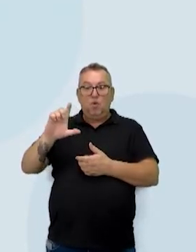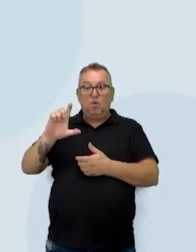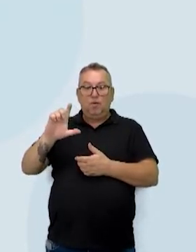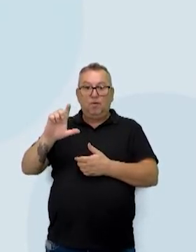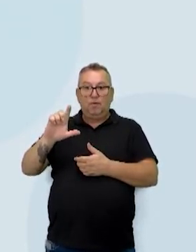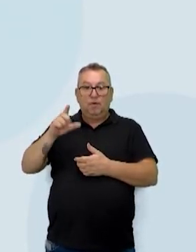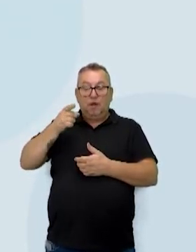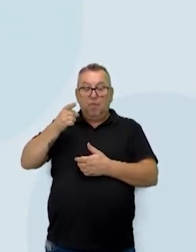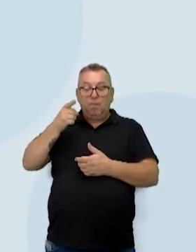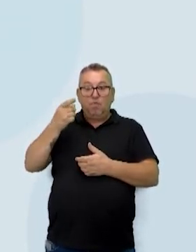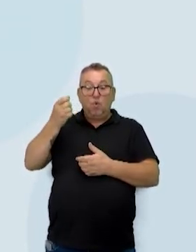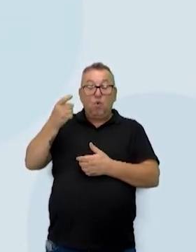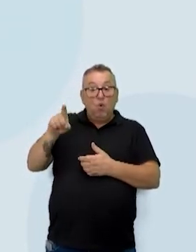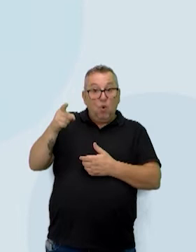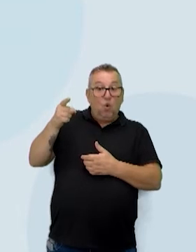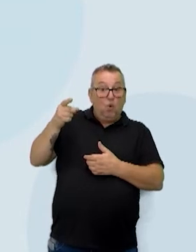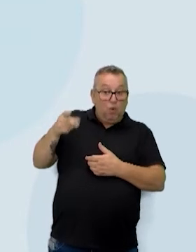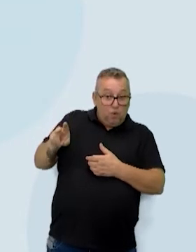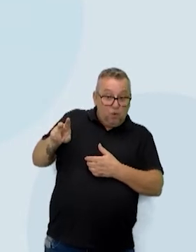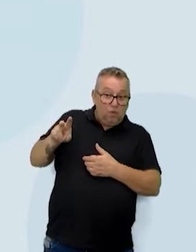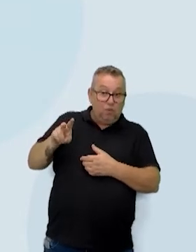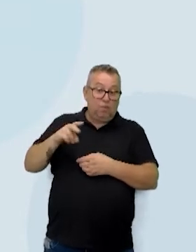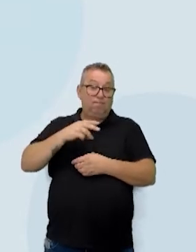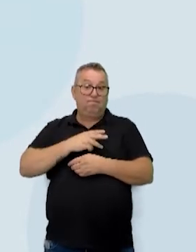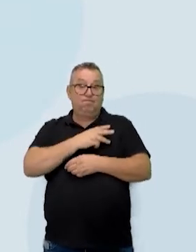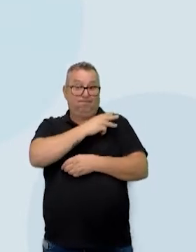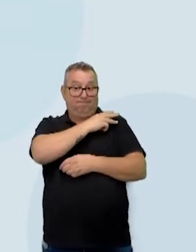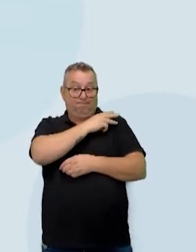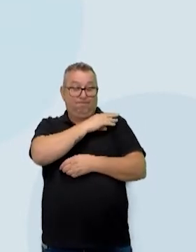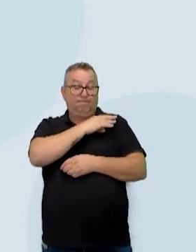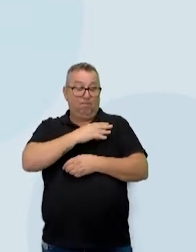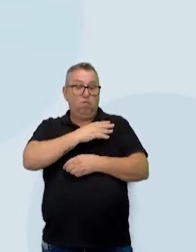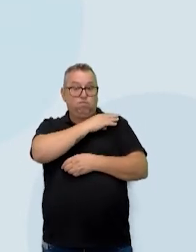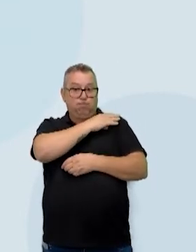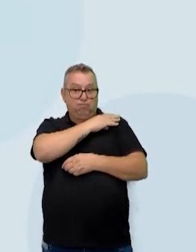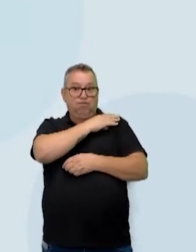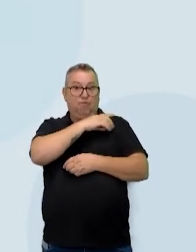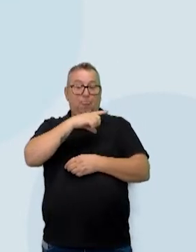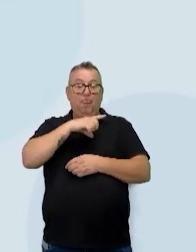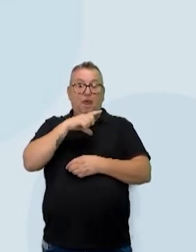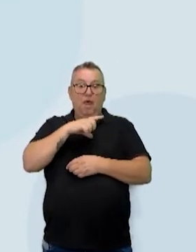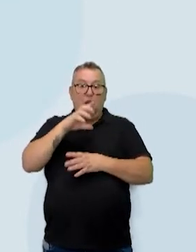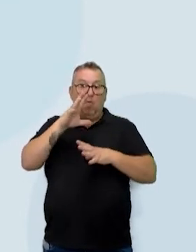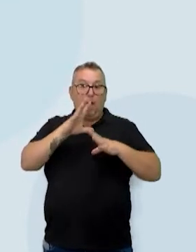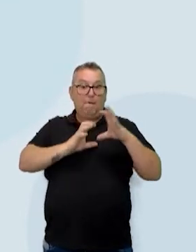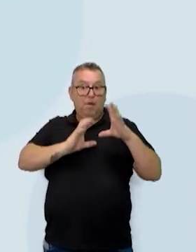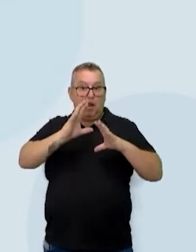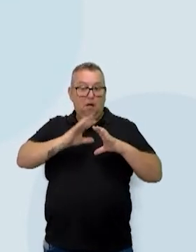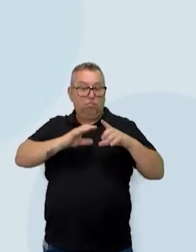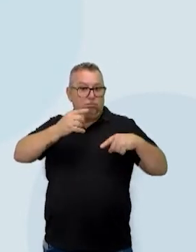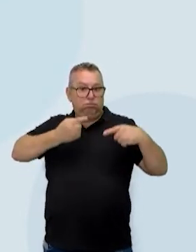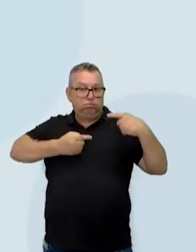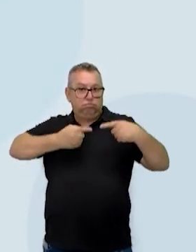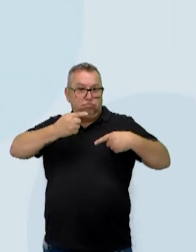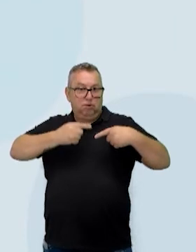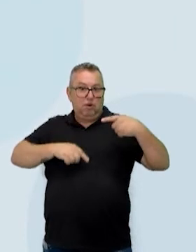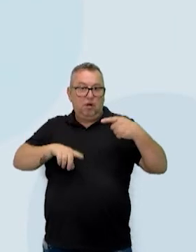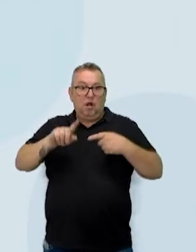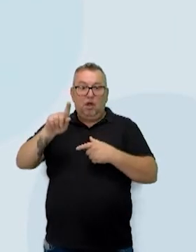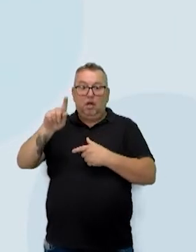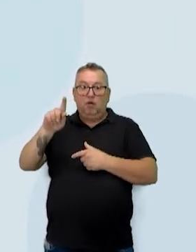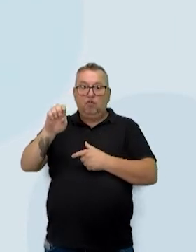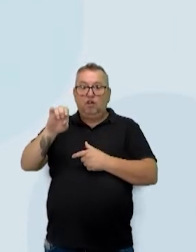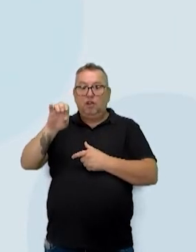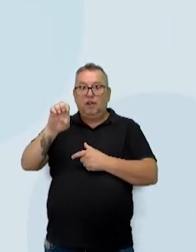penúltimo general-presidente da época, há uma briga entre esses dois generais. E o Geisel vence